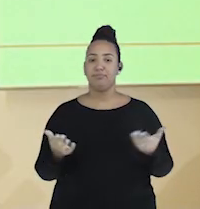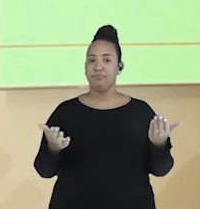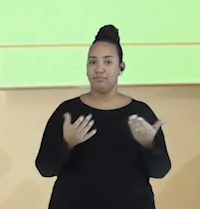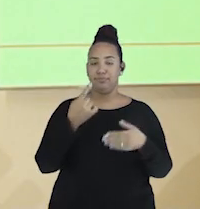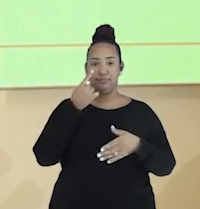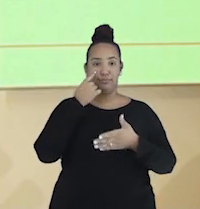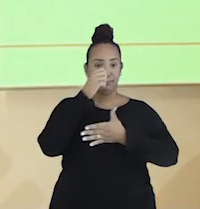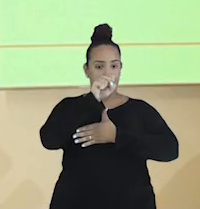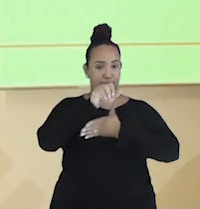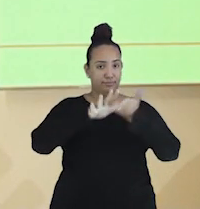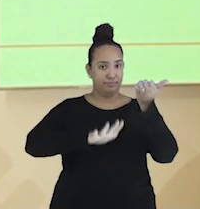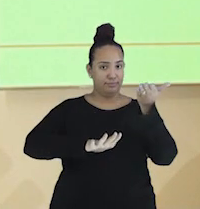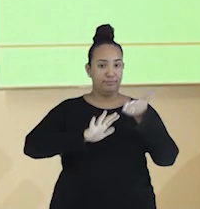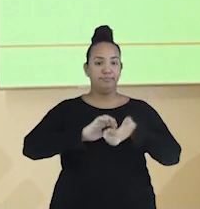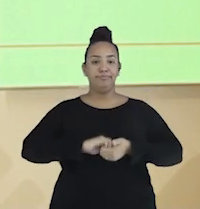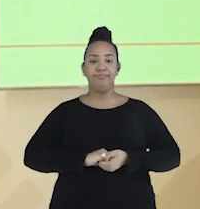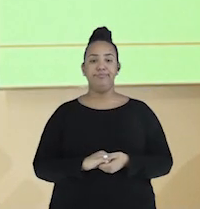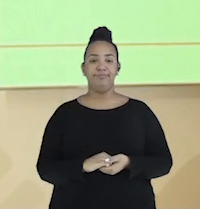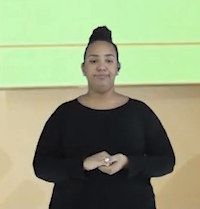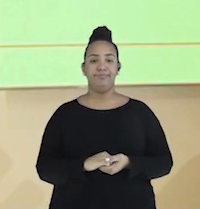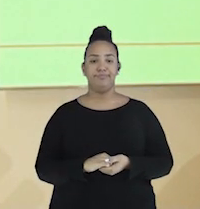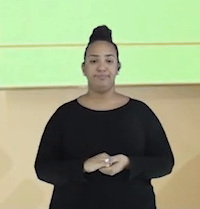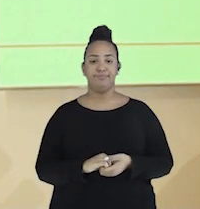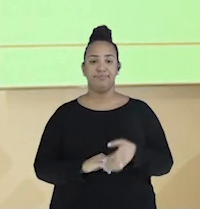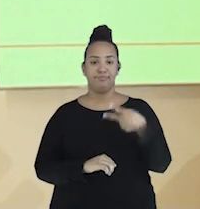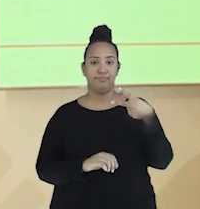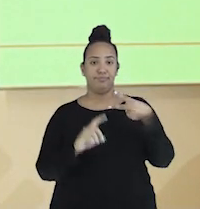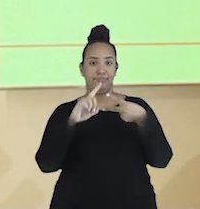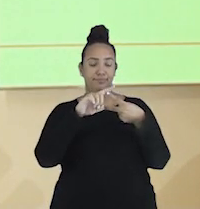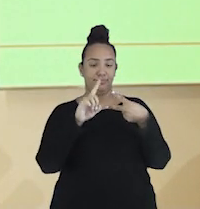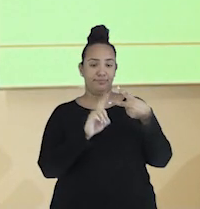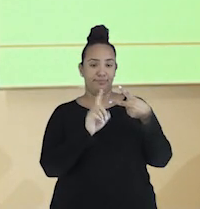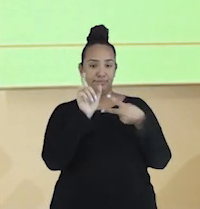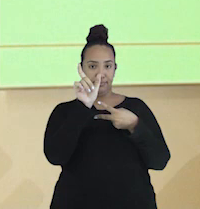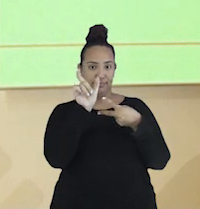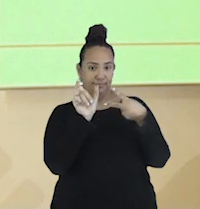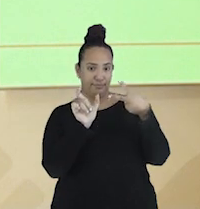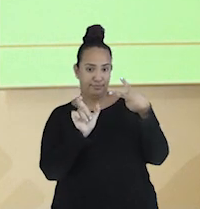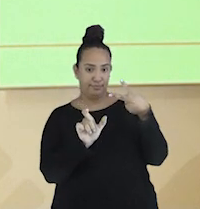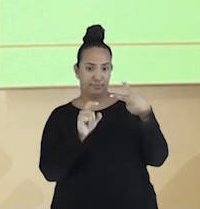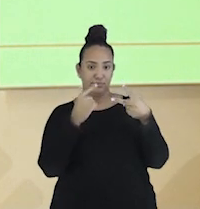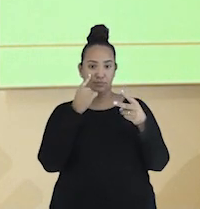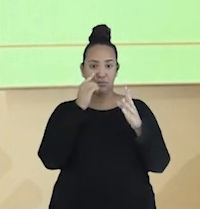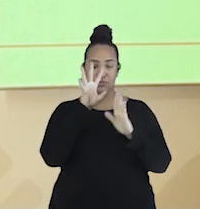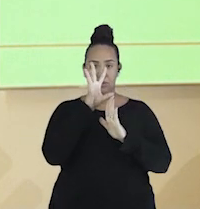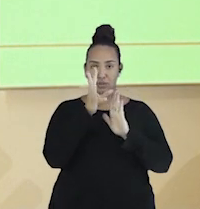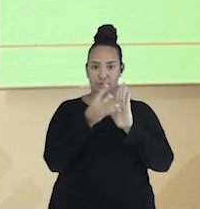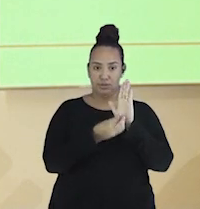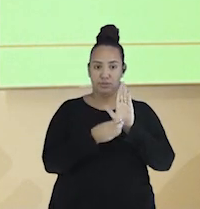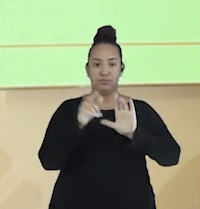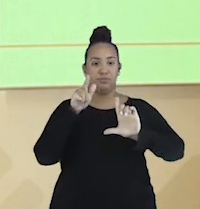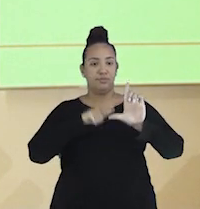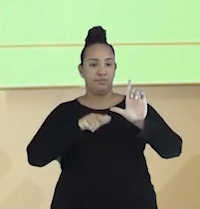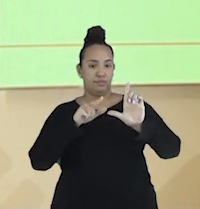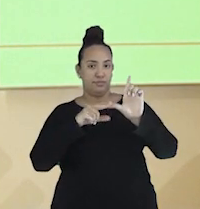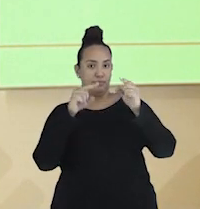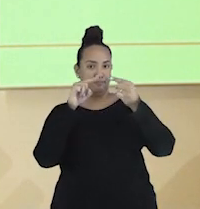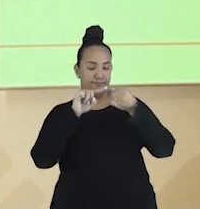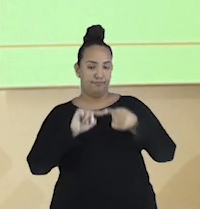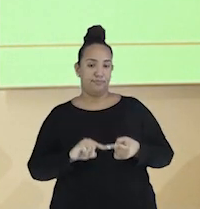Vamos corrigir a atividade? As duas palavras, de acordo com os símbolos e as